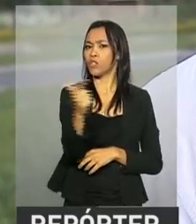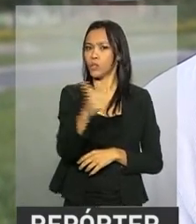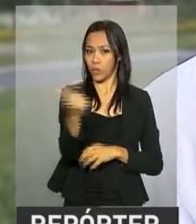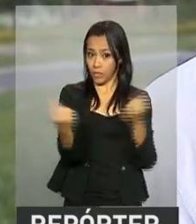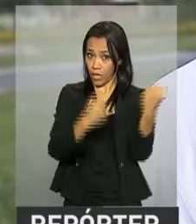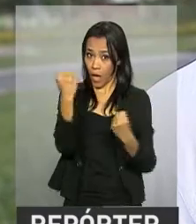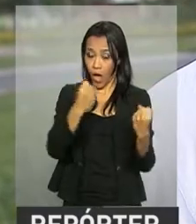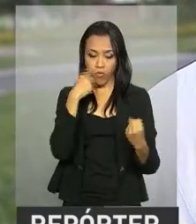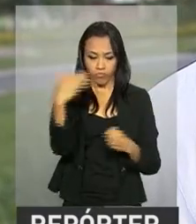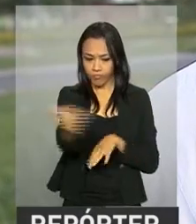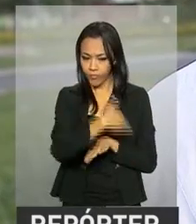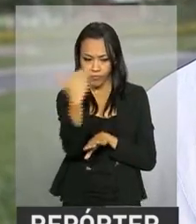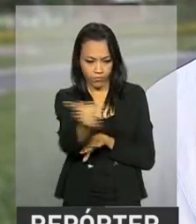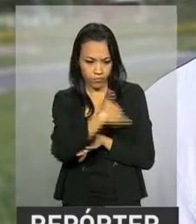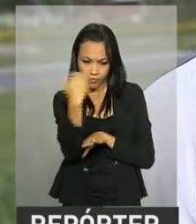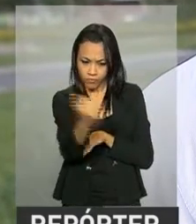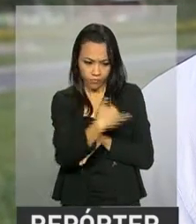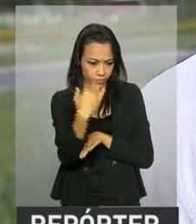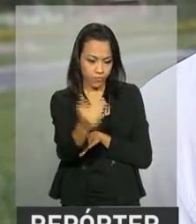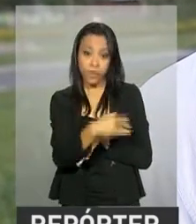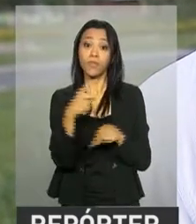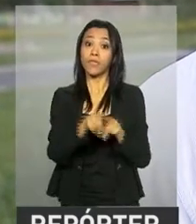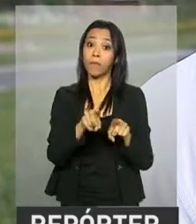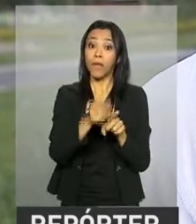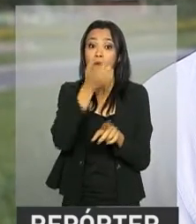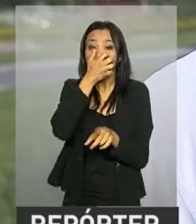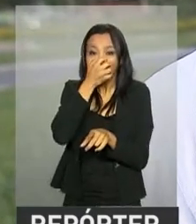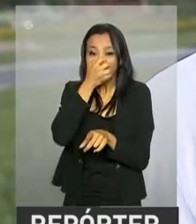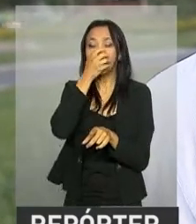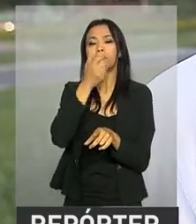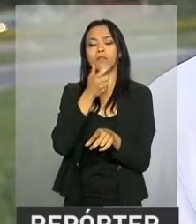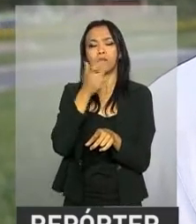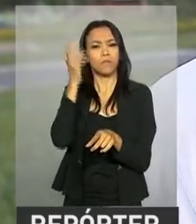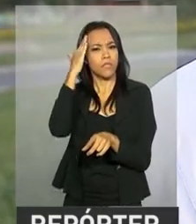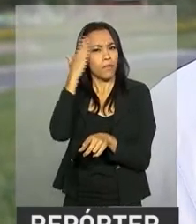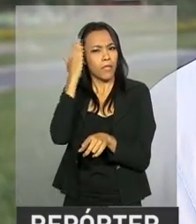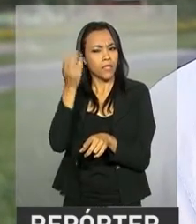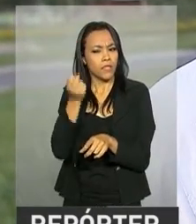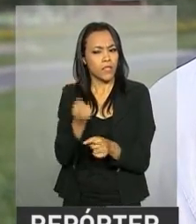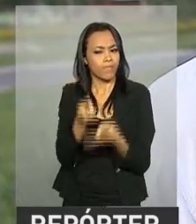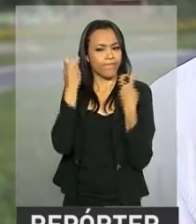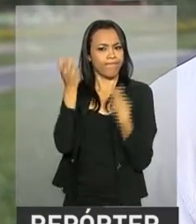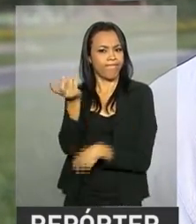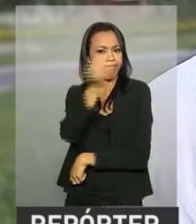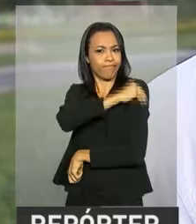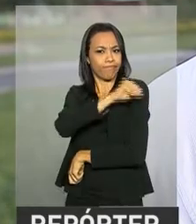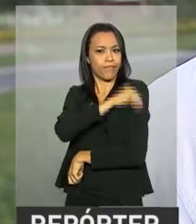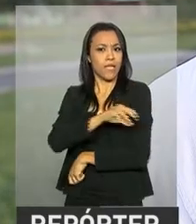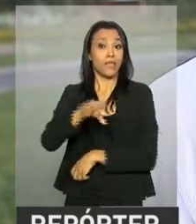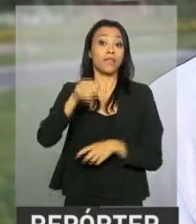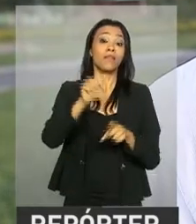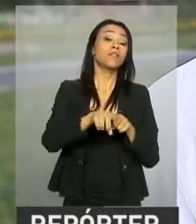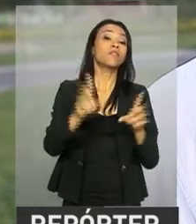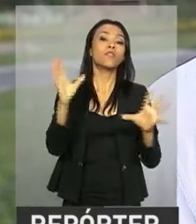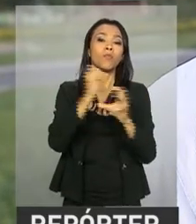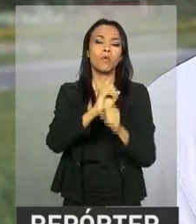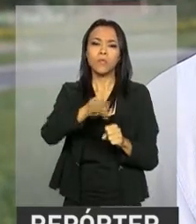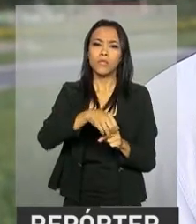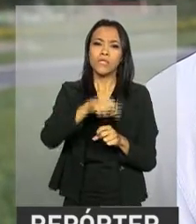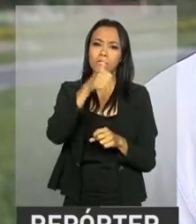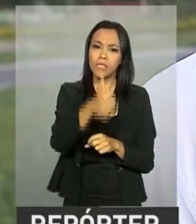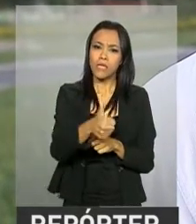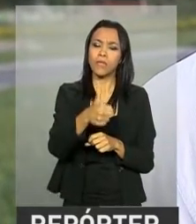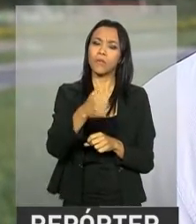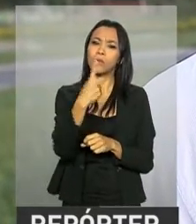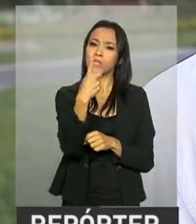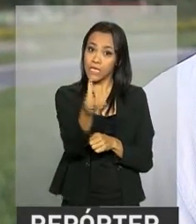de 44 mil testes do bafômetro. Ao todo, foram 864 multas e 116 prisões